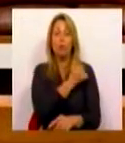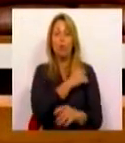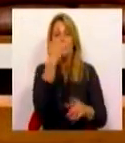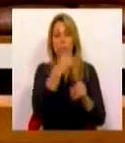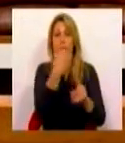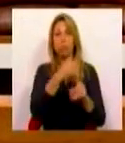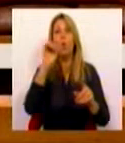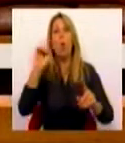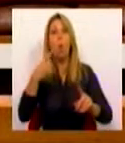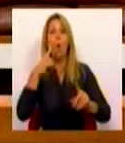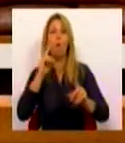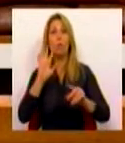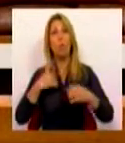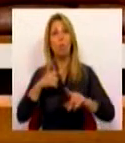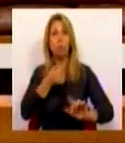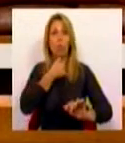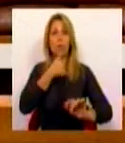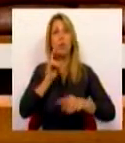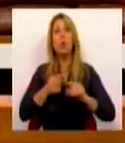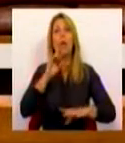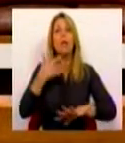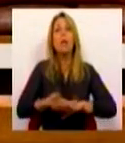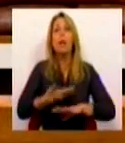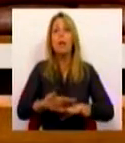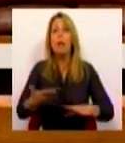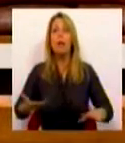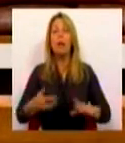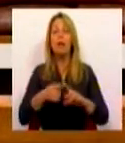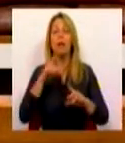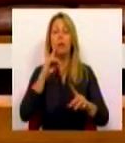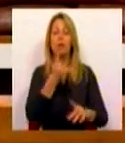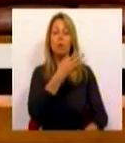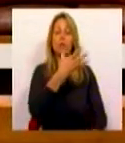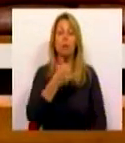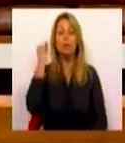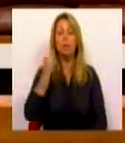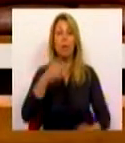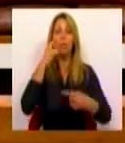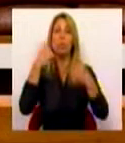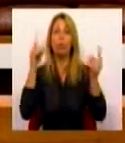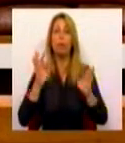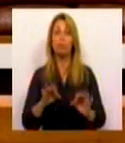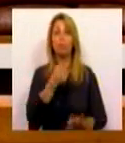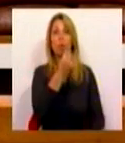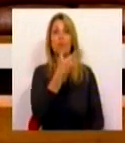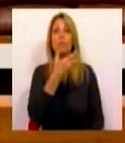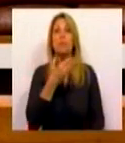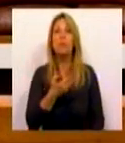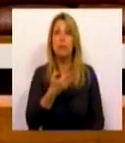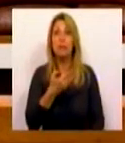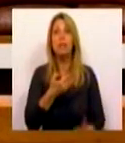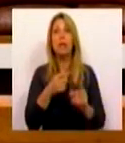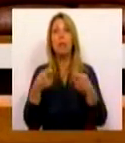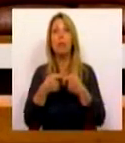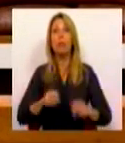política. Em 2000, determinou-se crime público. Em 2007, definiu-se um novo tipo legal de